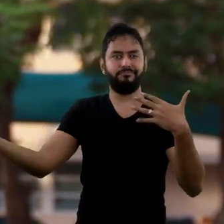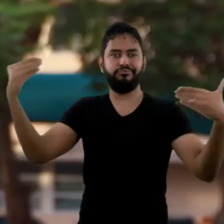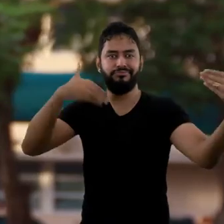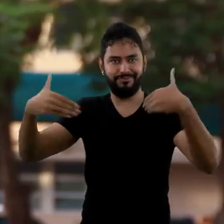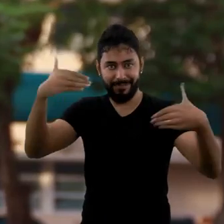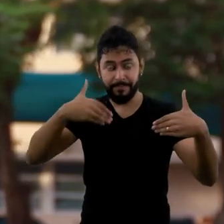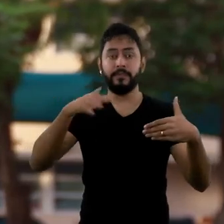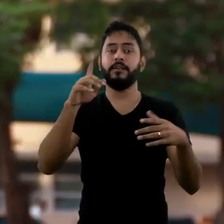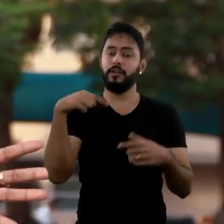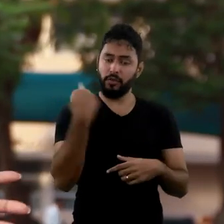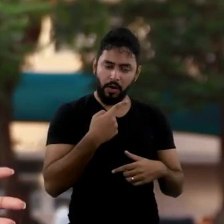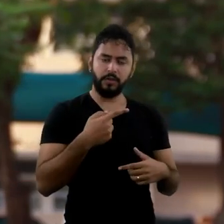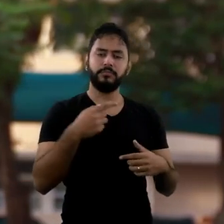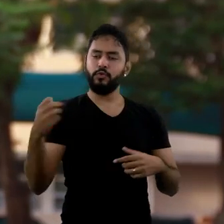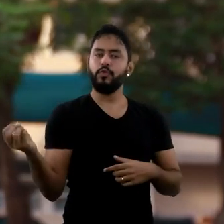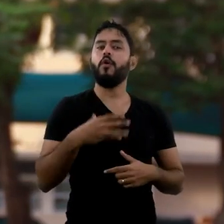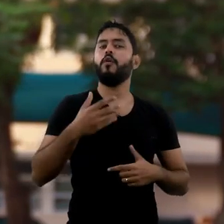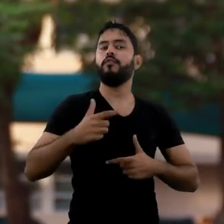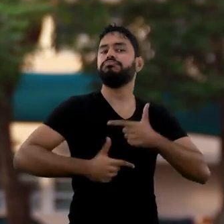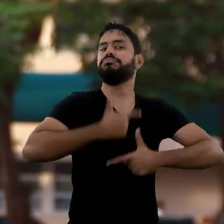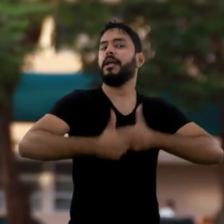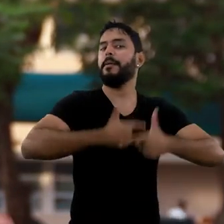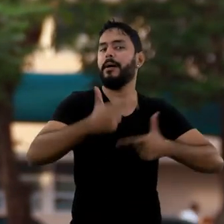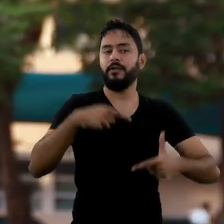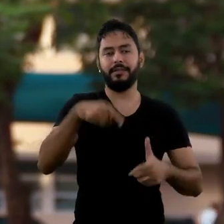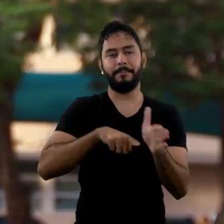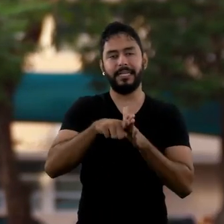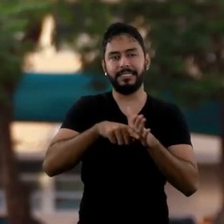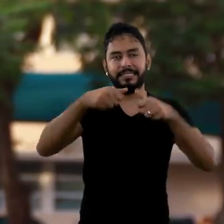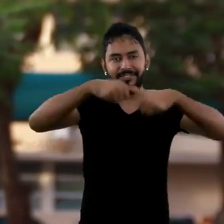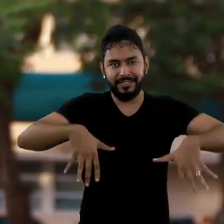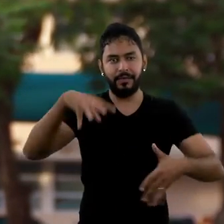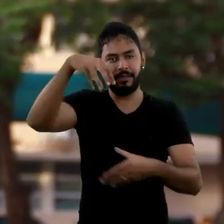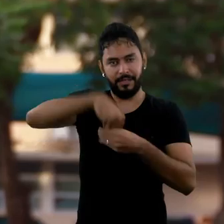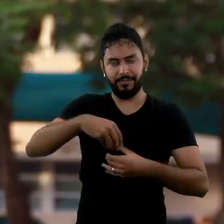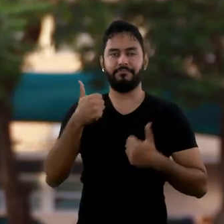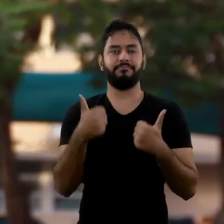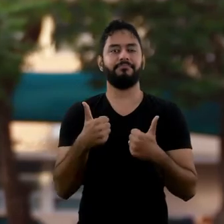de uma nova forma de trabalhar ensino, pesquisa e extensão nessa instituição.